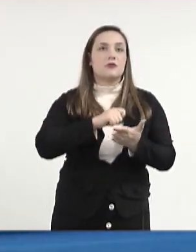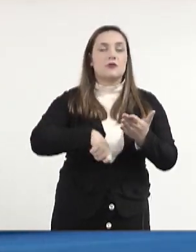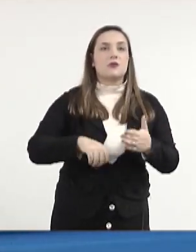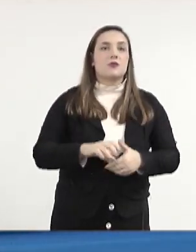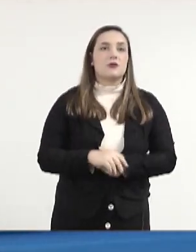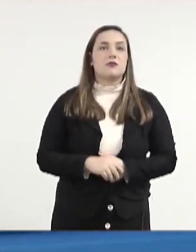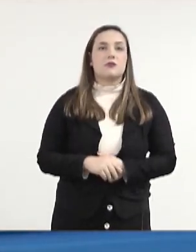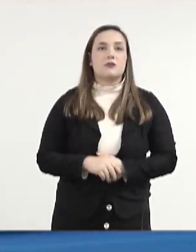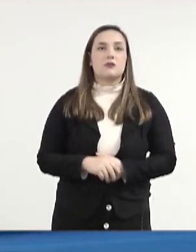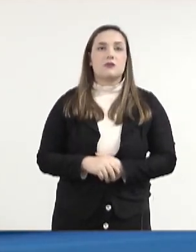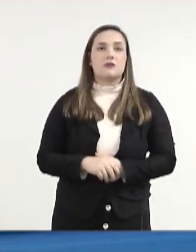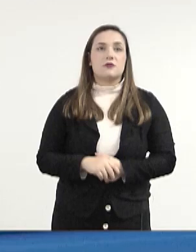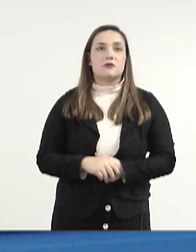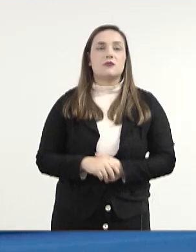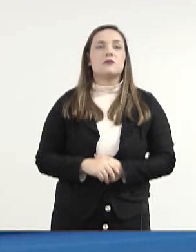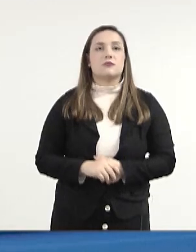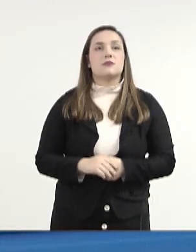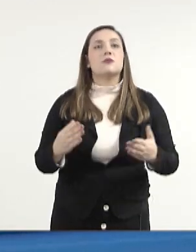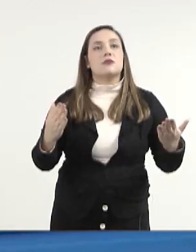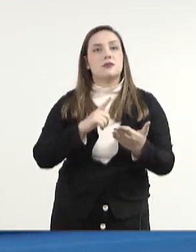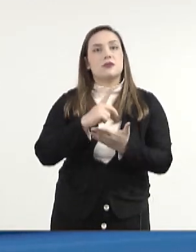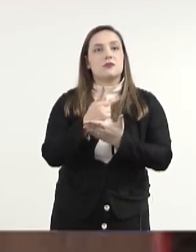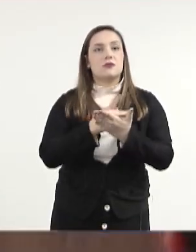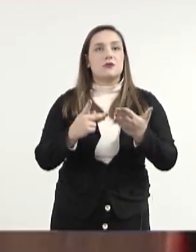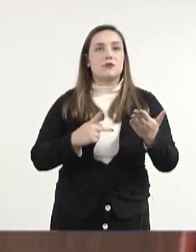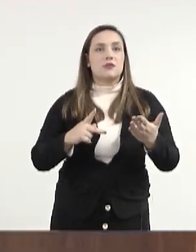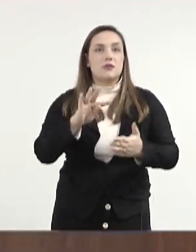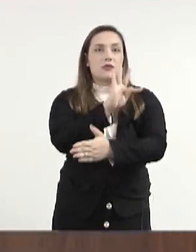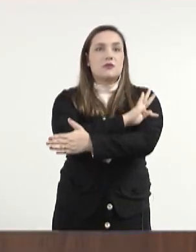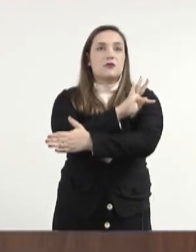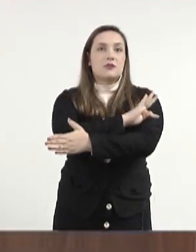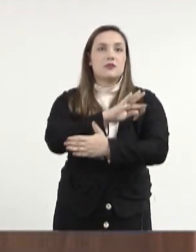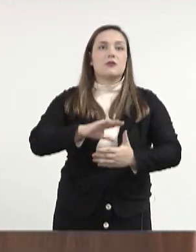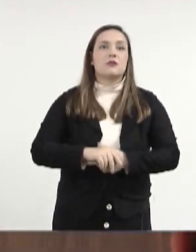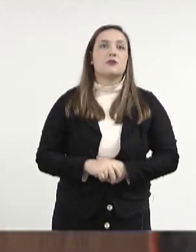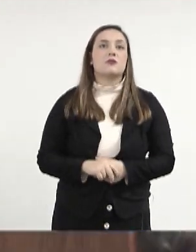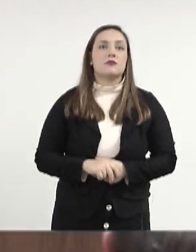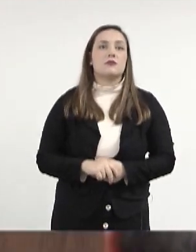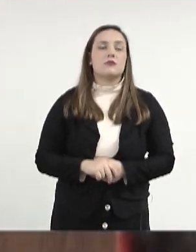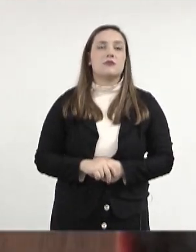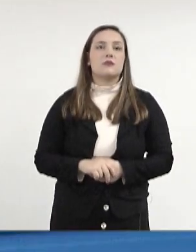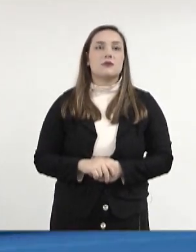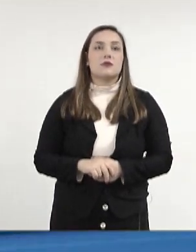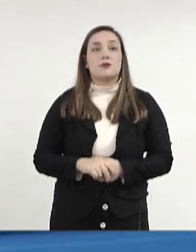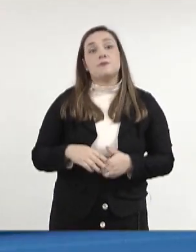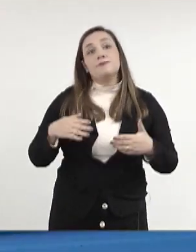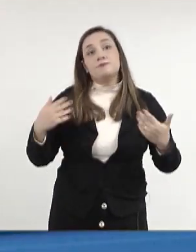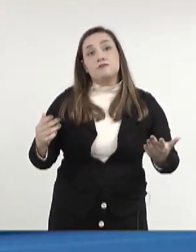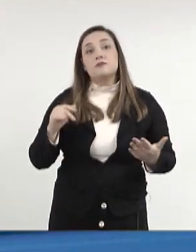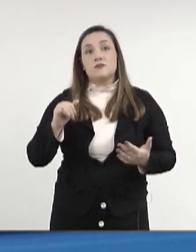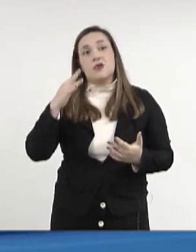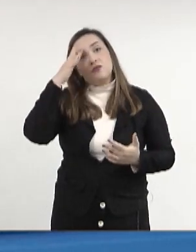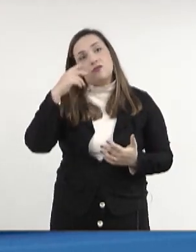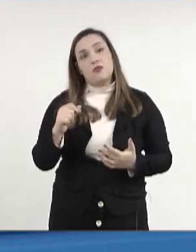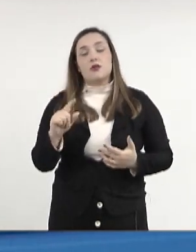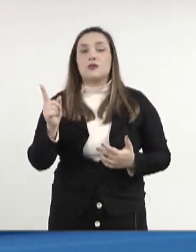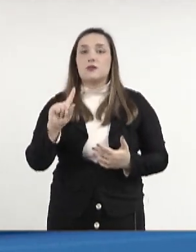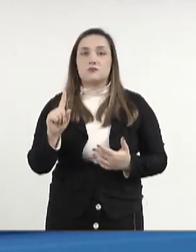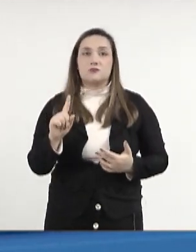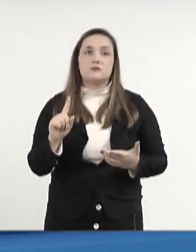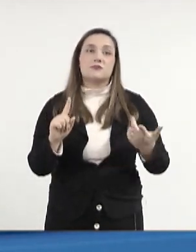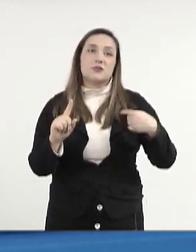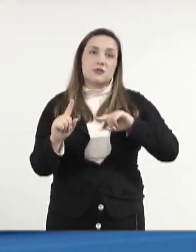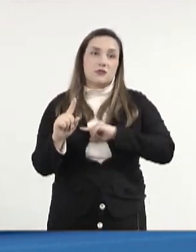atrás. O parecer é um parecer técnico, deu parecer. O tribunal decidiu que não, obviamente nós já